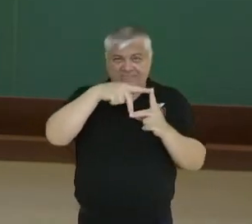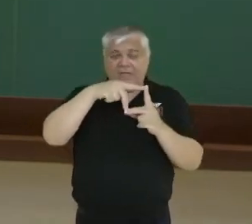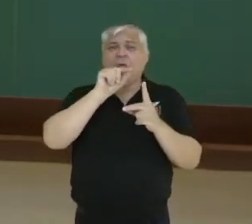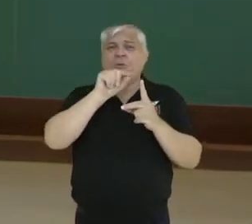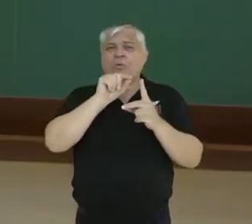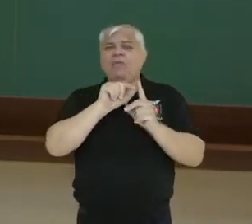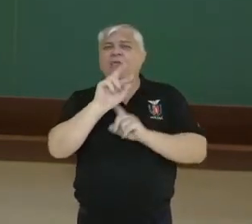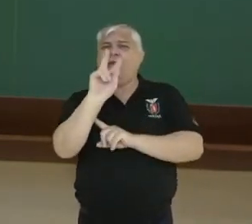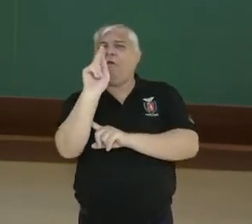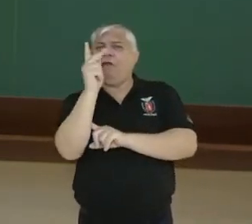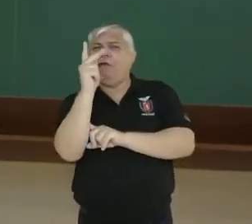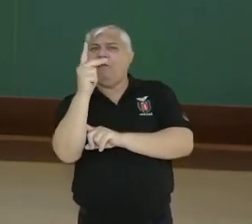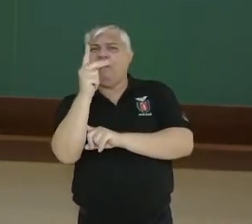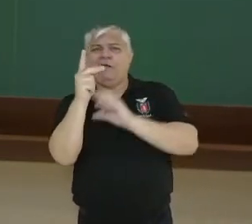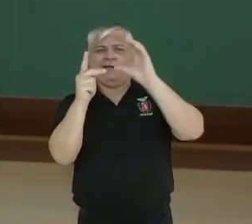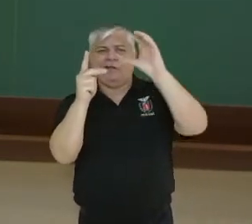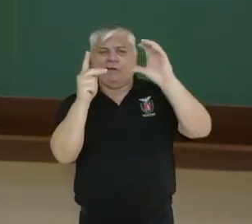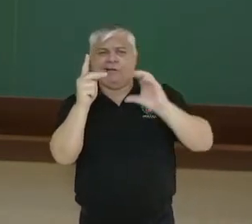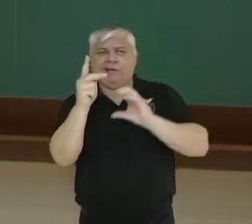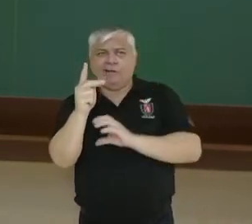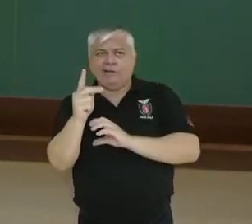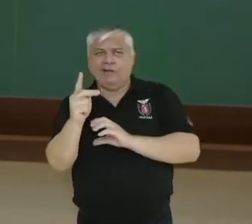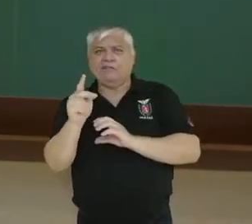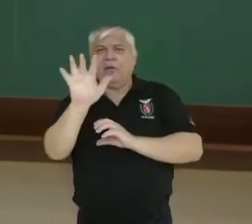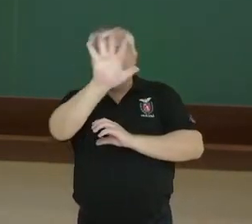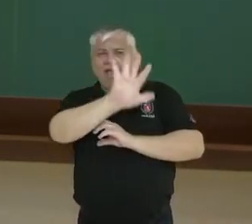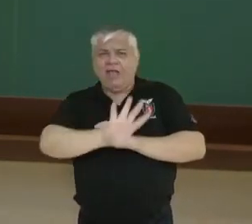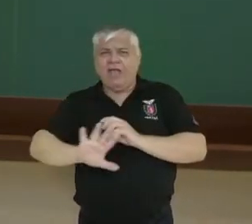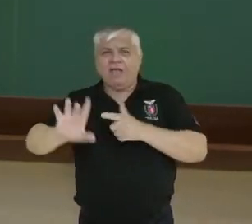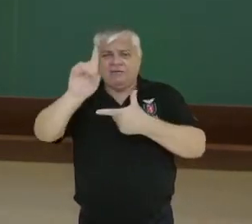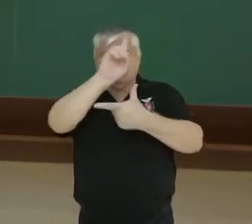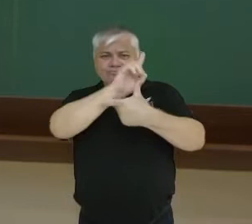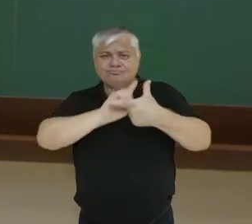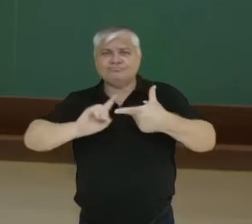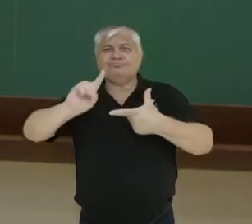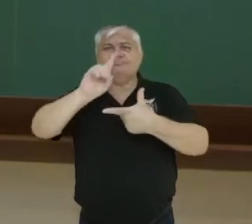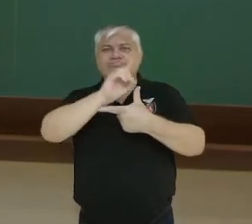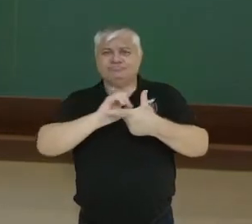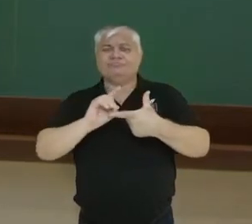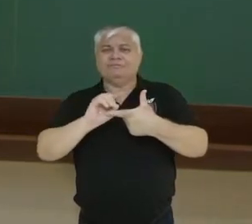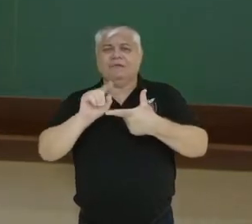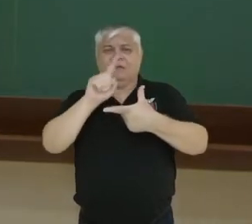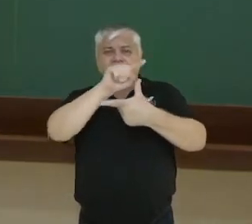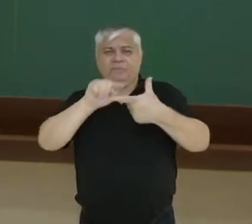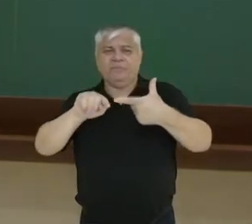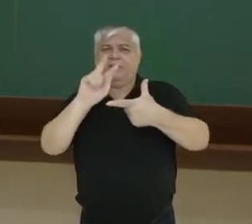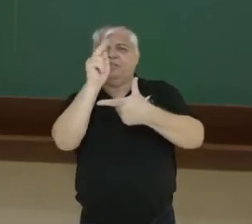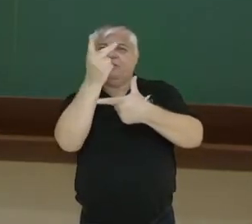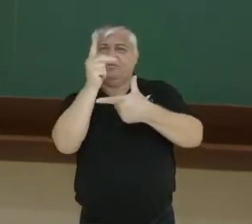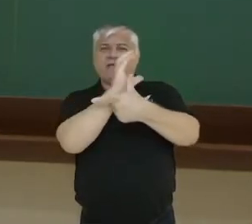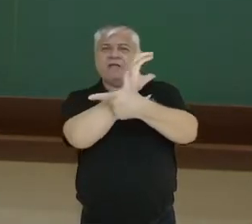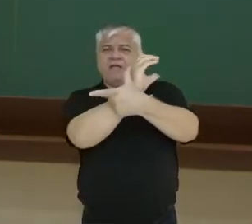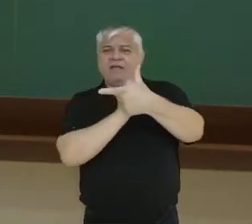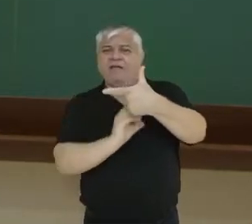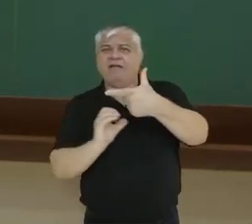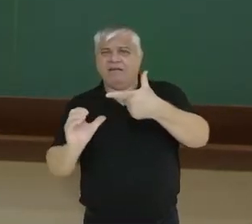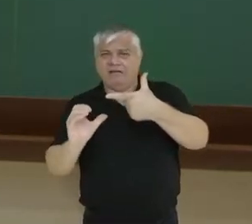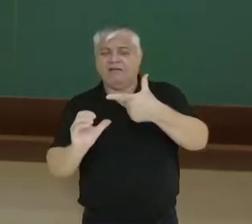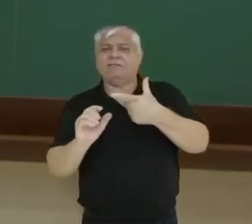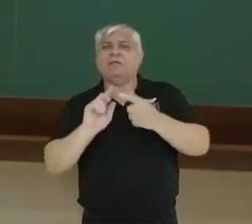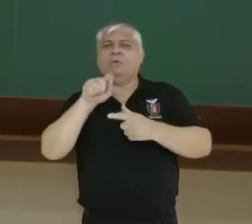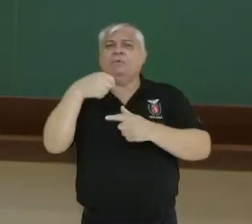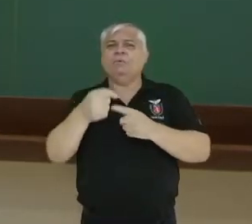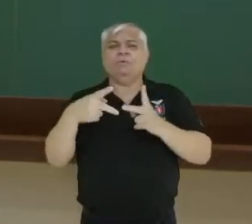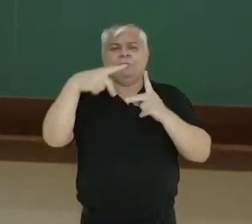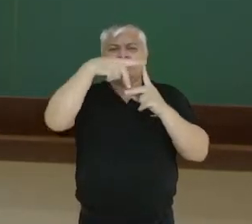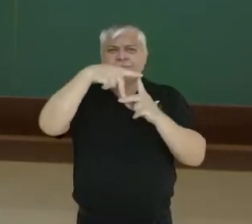e relacionamos que a área da hipotenusa é igual à soma das áreas dos quadrados construídos sobre cada cateto.